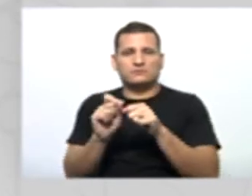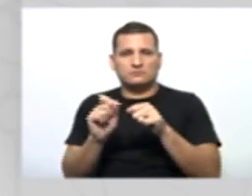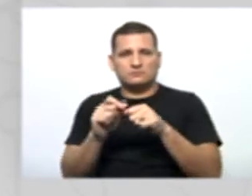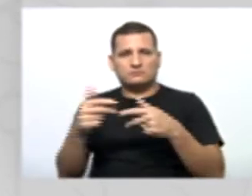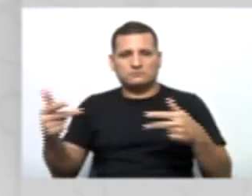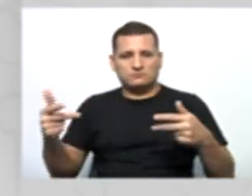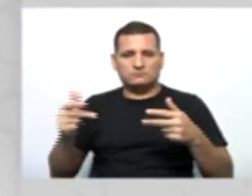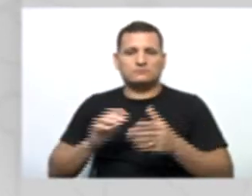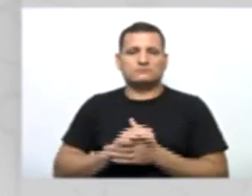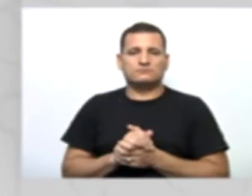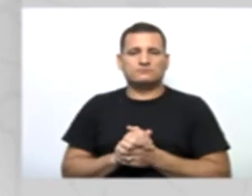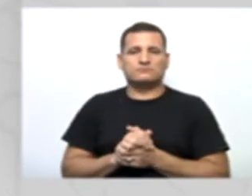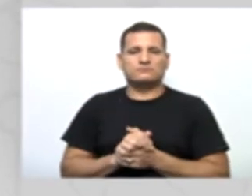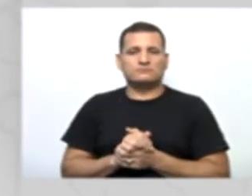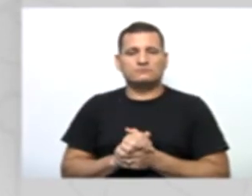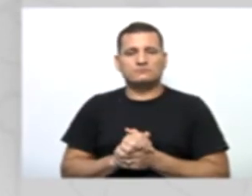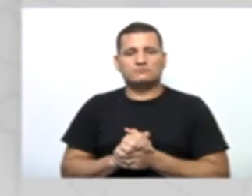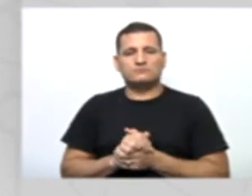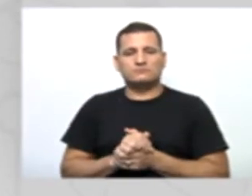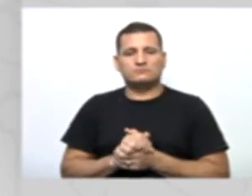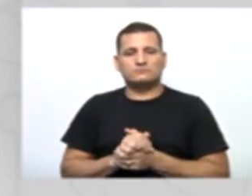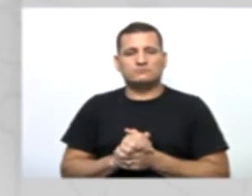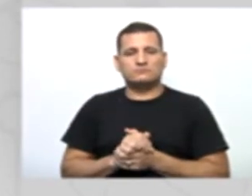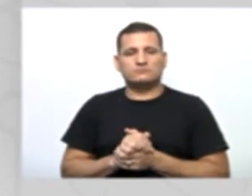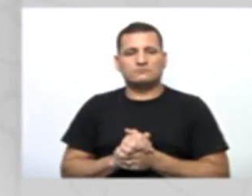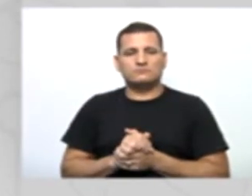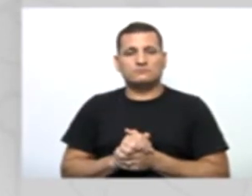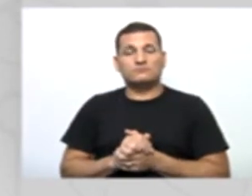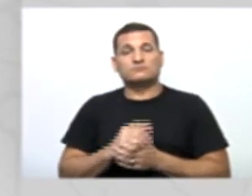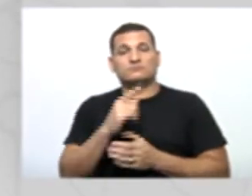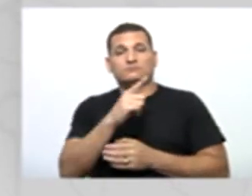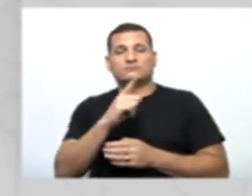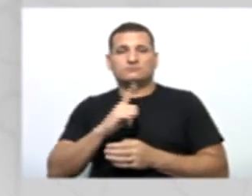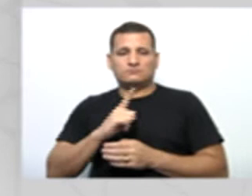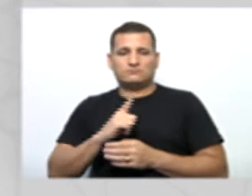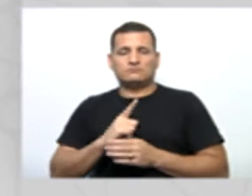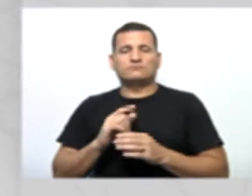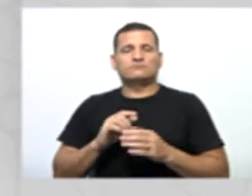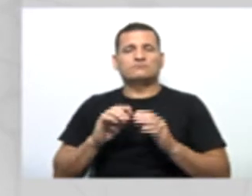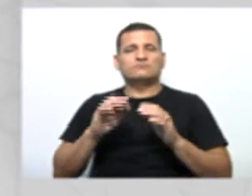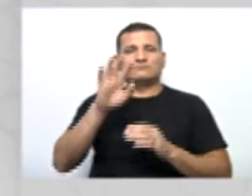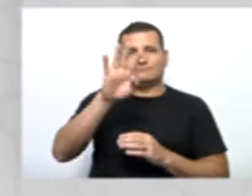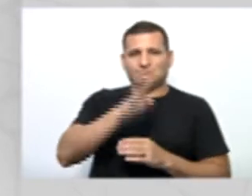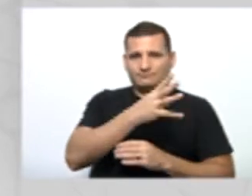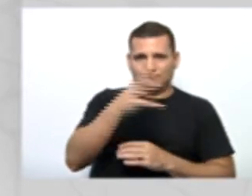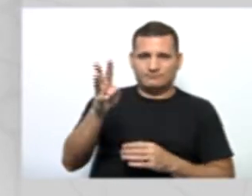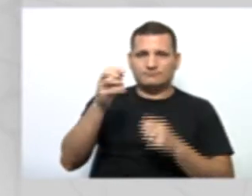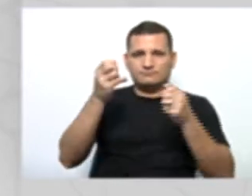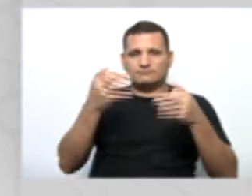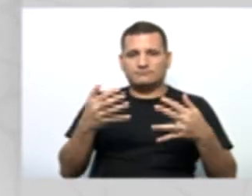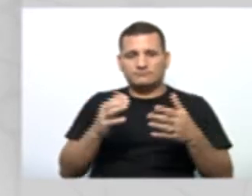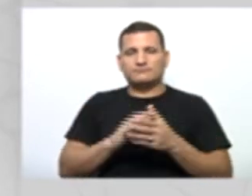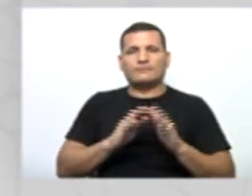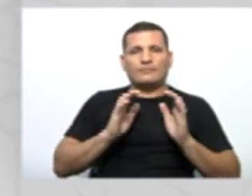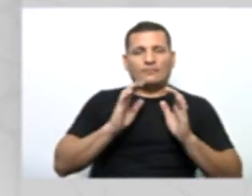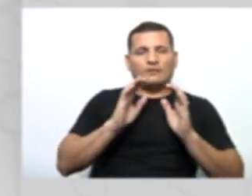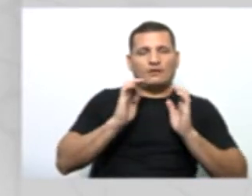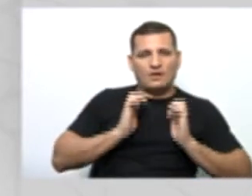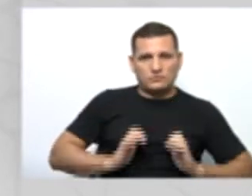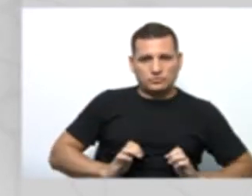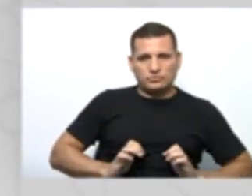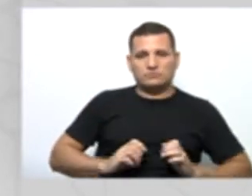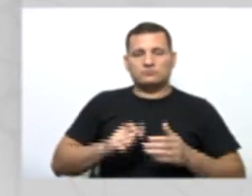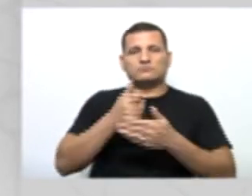bem, professor. Muito obrigado, professor Wesley. E aqui nós temos também um quadro que fala sobre ética e moral, né? O